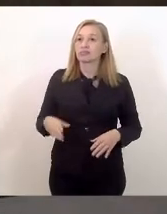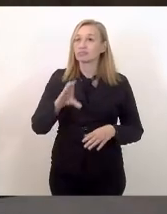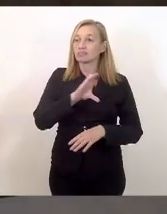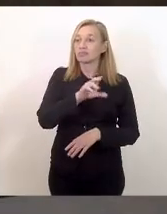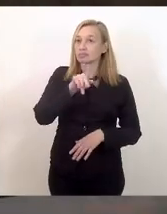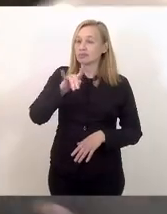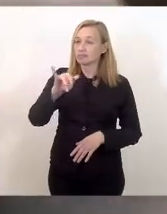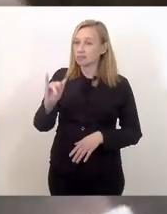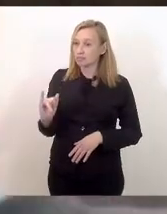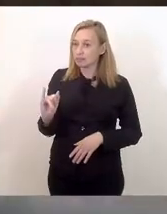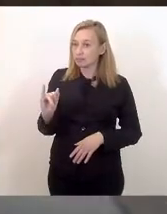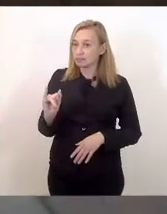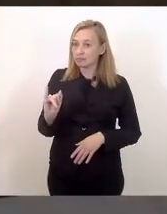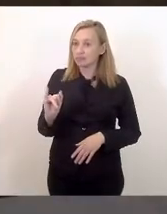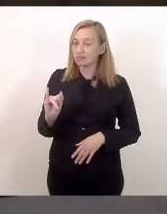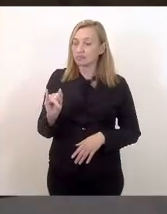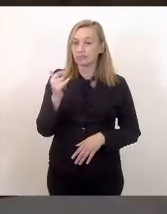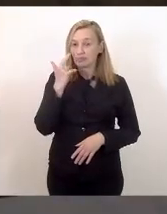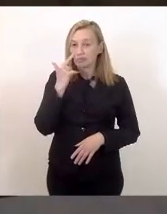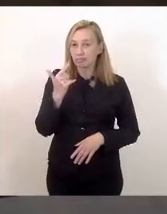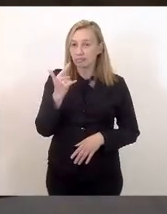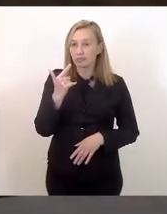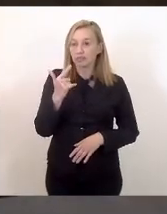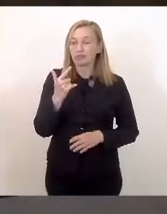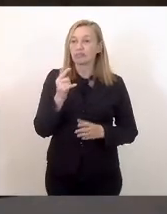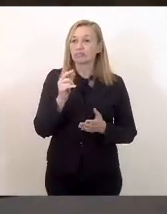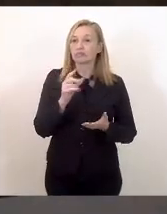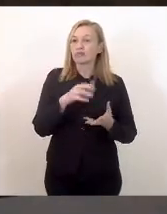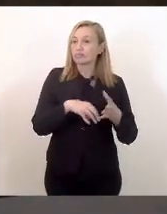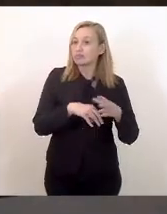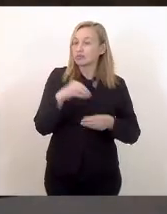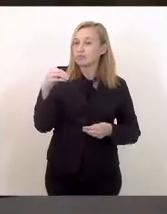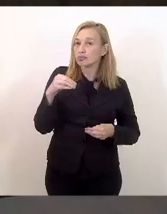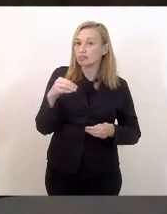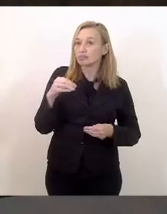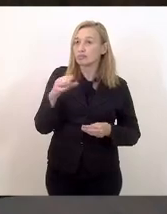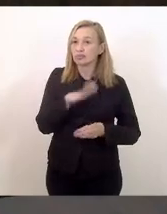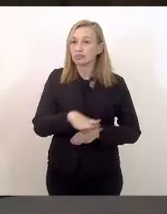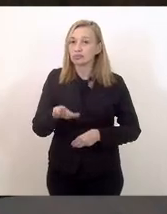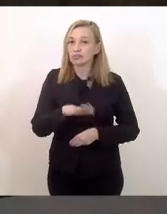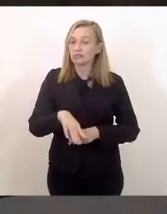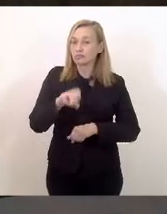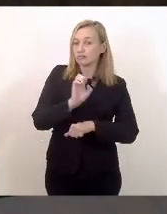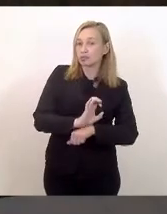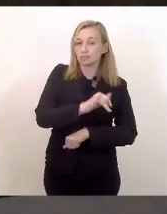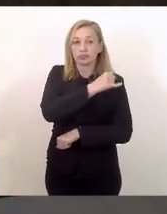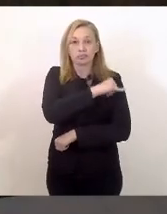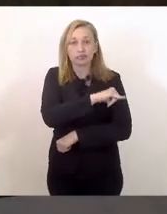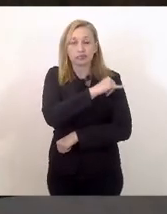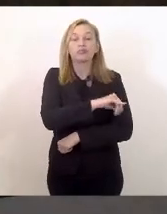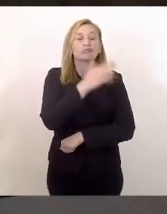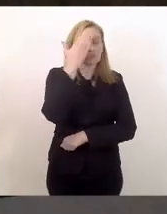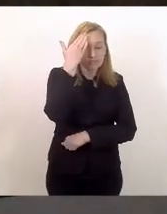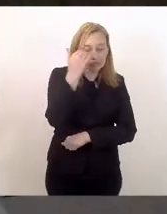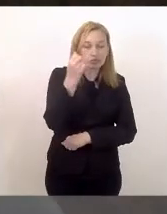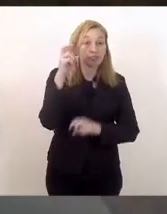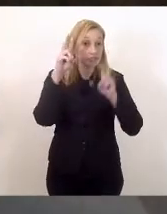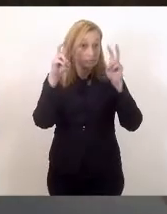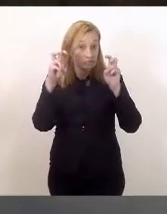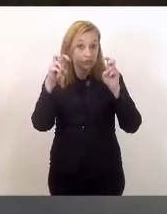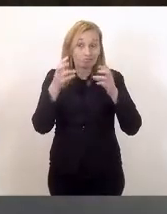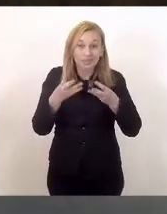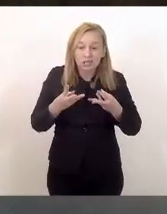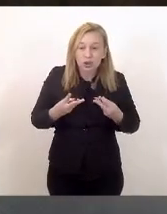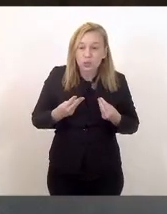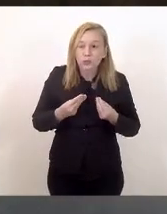CPI para apurar aí o desaparecimento de crianças no estado do Rio de Janeiro. A gente sabe que esse é um tema muito